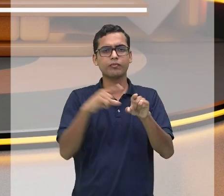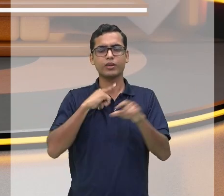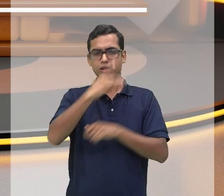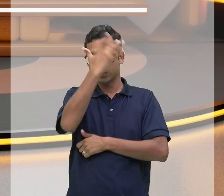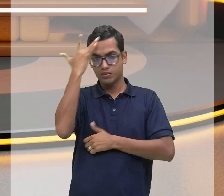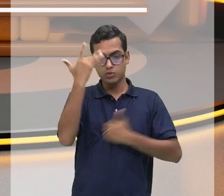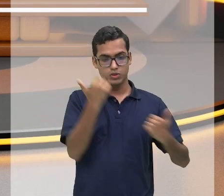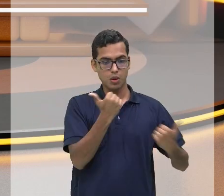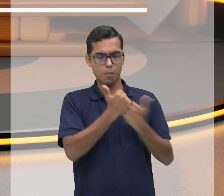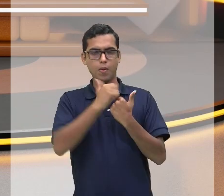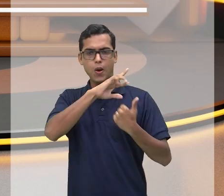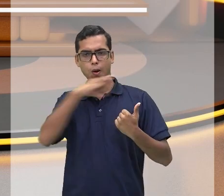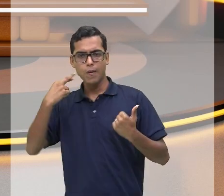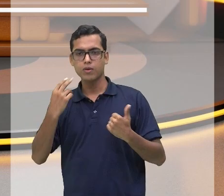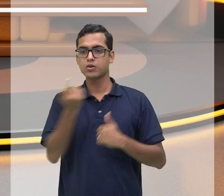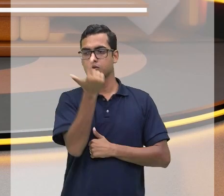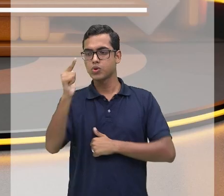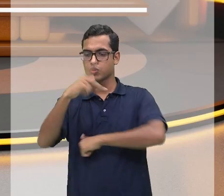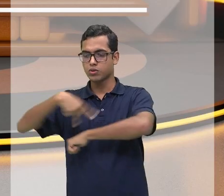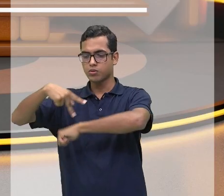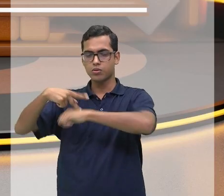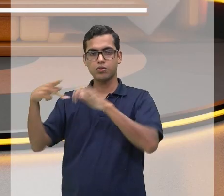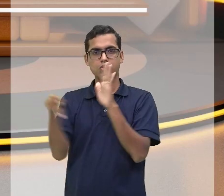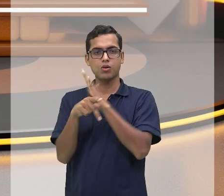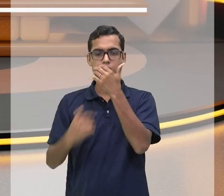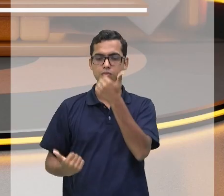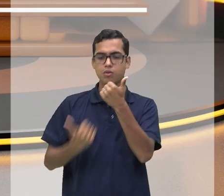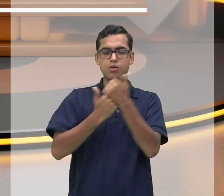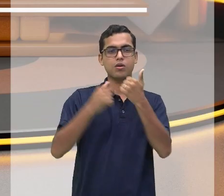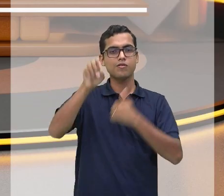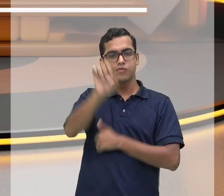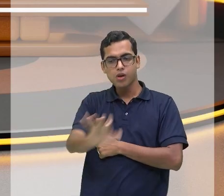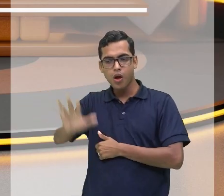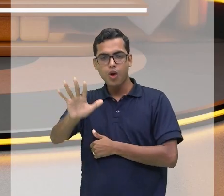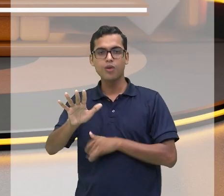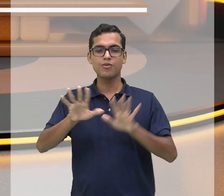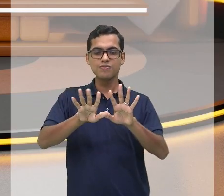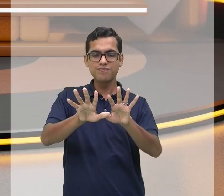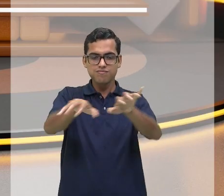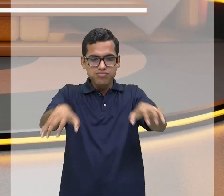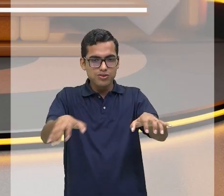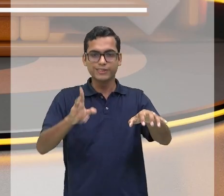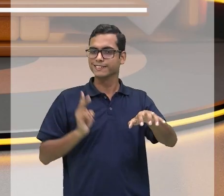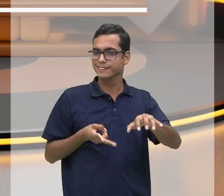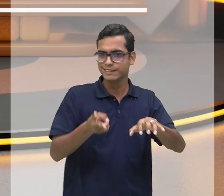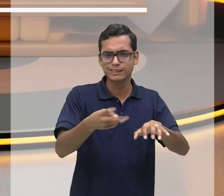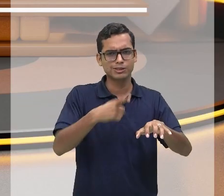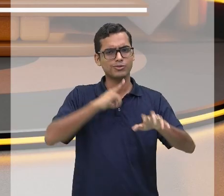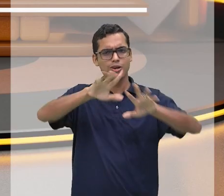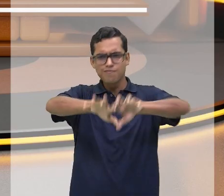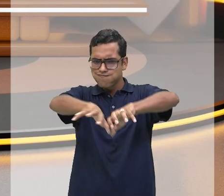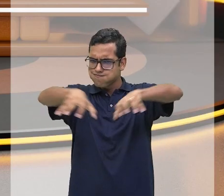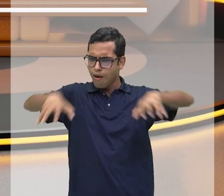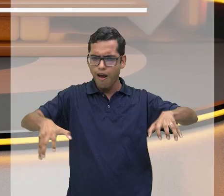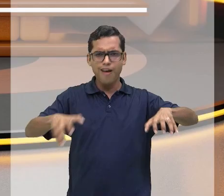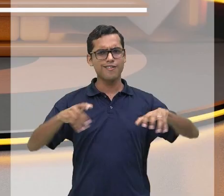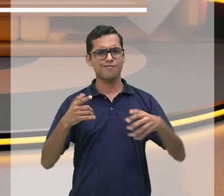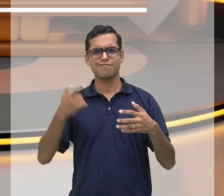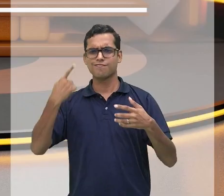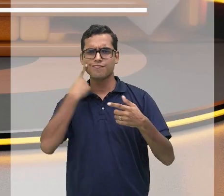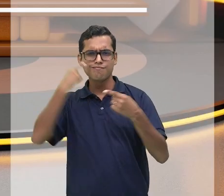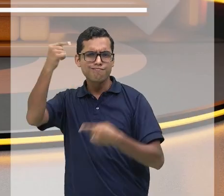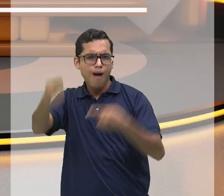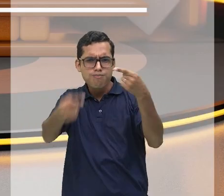russos e que estavam a favor da parte da Europa, tá certo? Então, sempre vai ocorrer esses